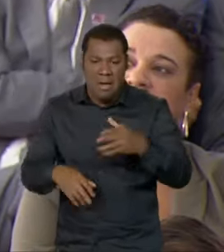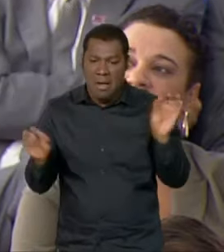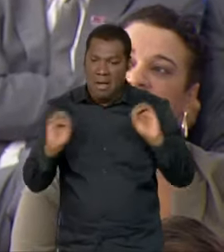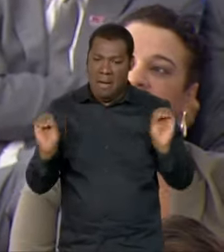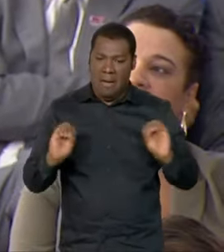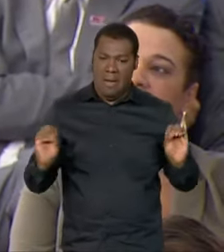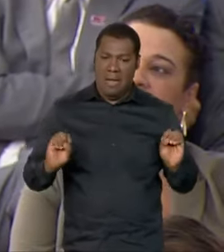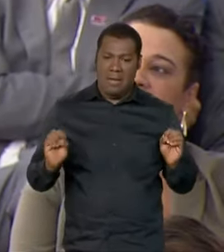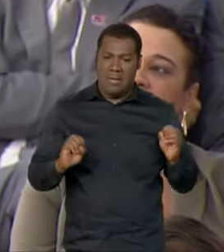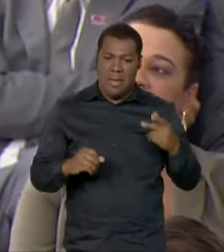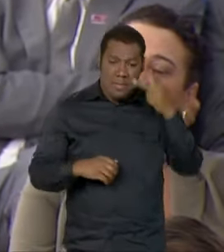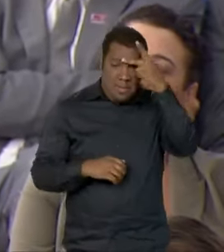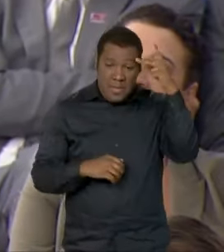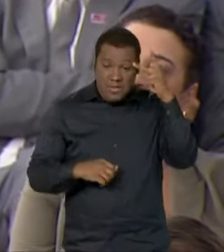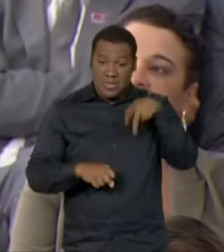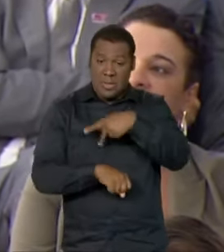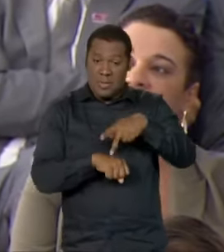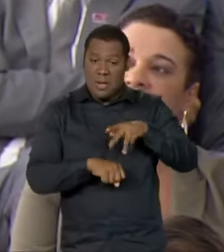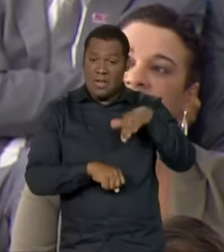espanhol chamado Rato,